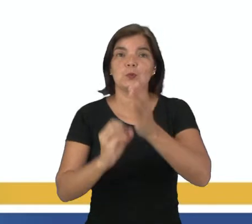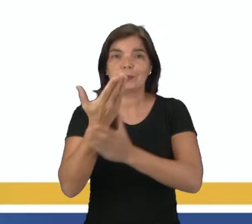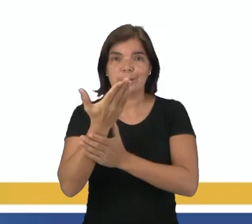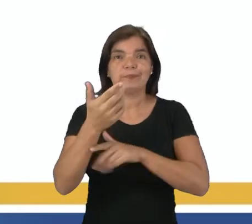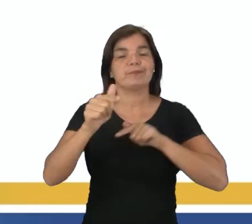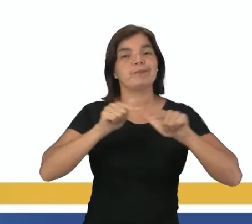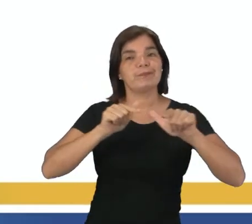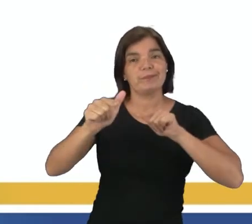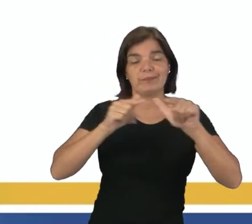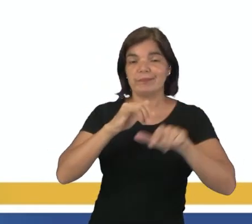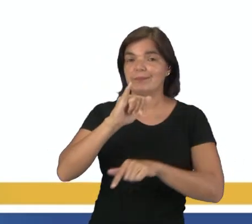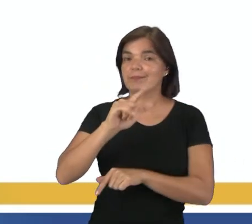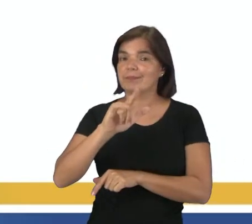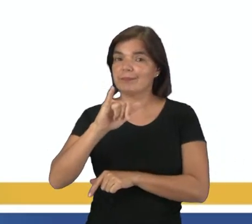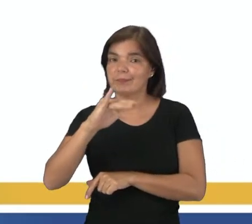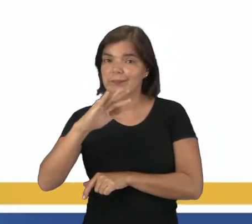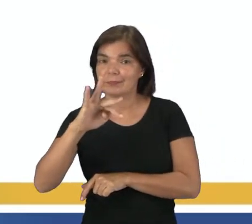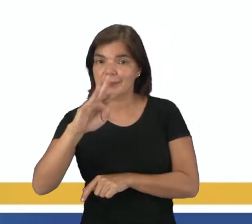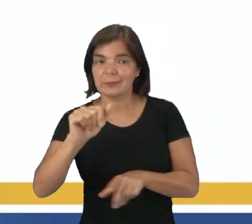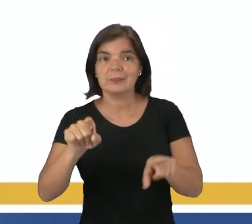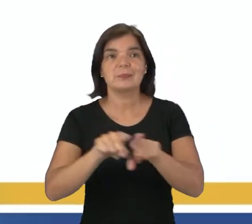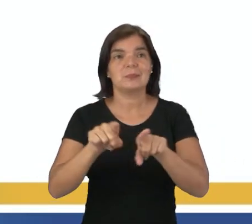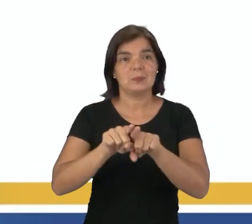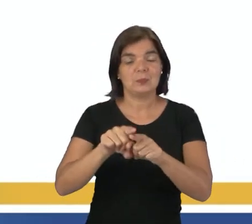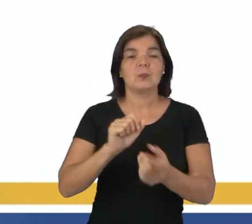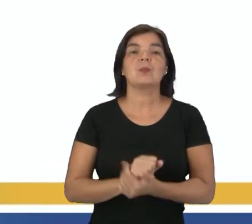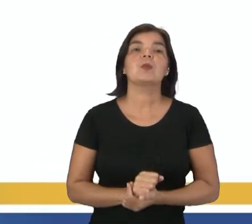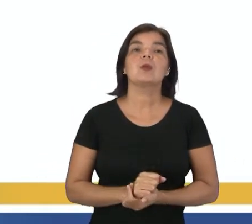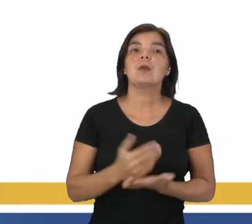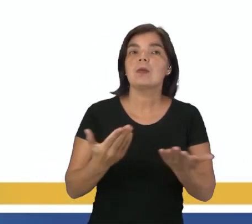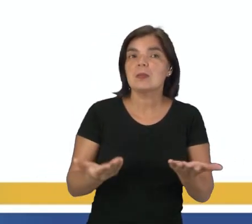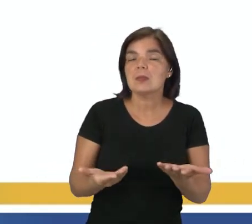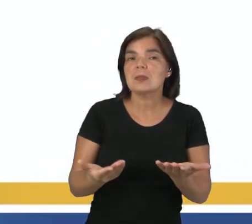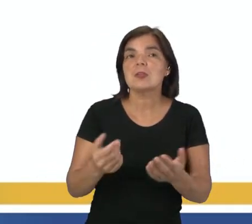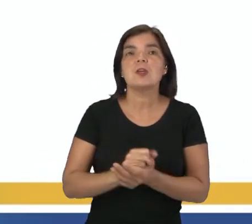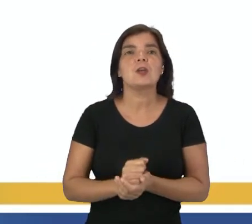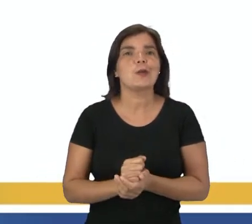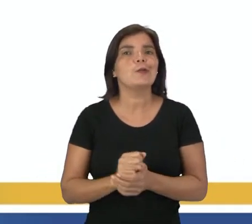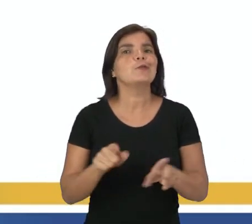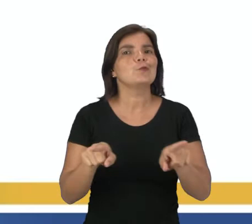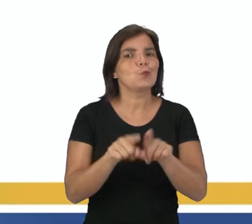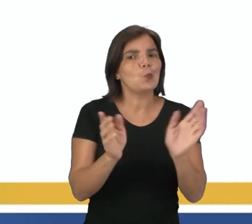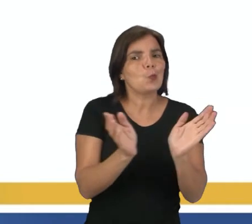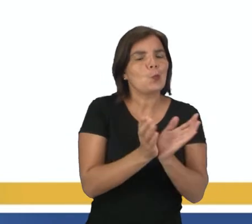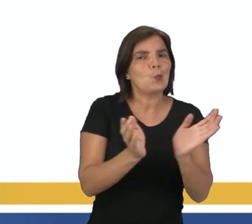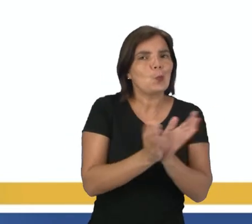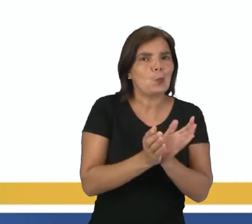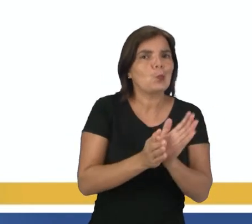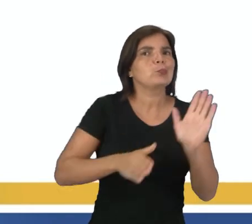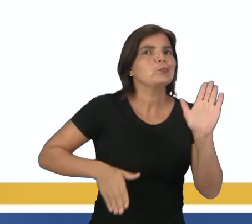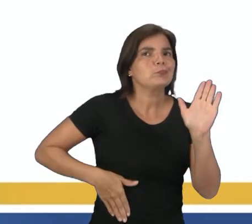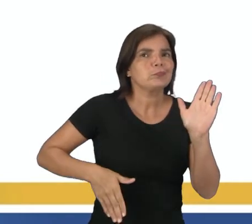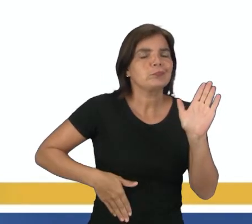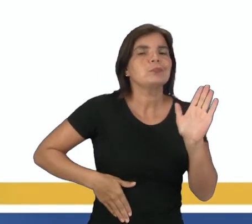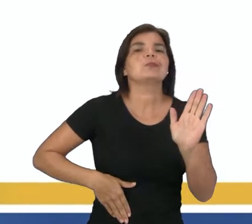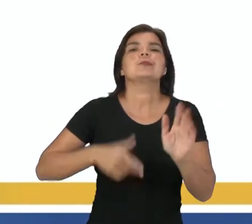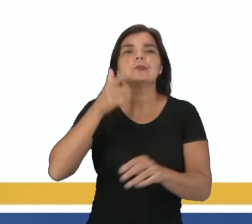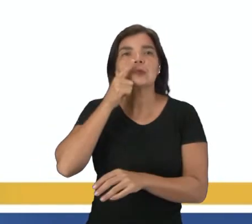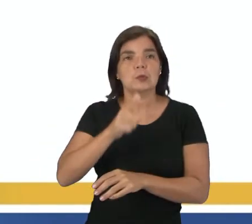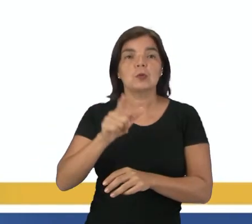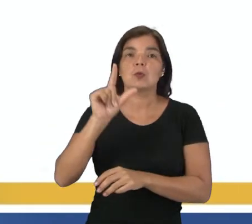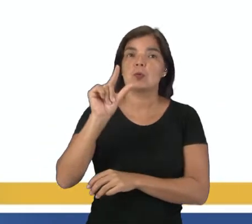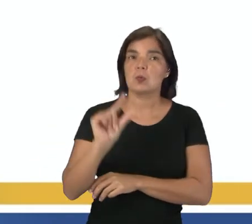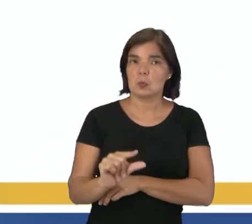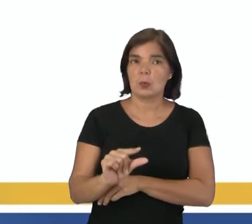surgimento de atividades ilícitas do sub empregos e das facções criminosas ganha espaço e também